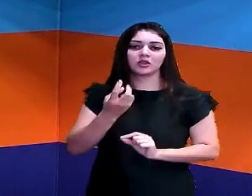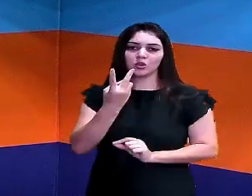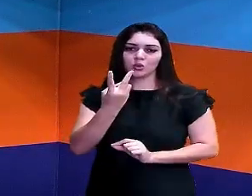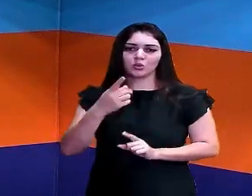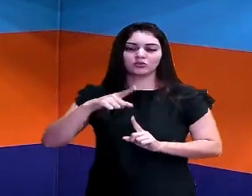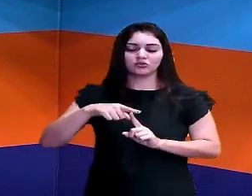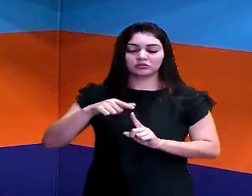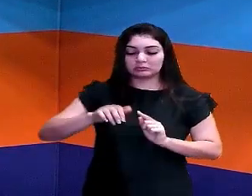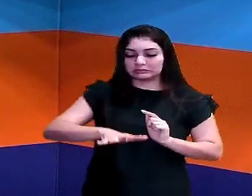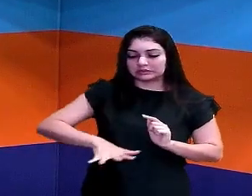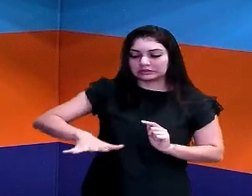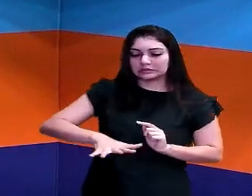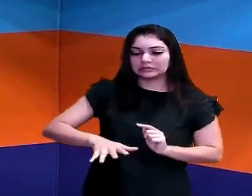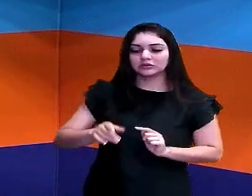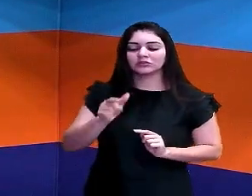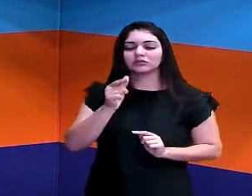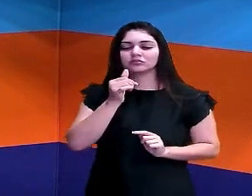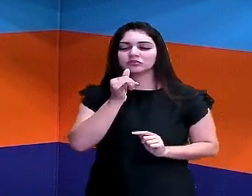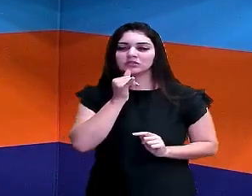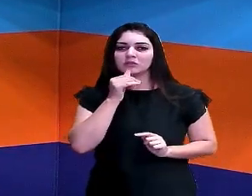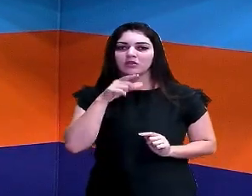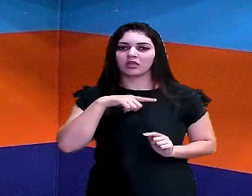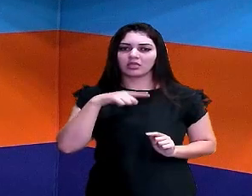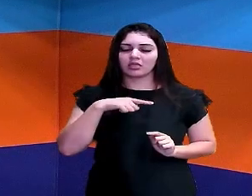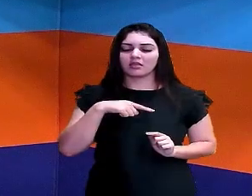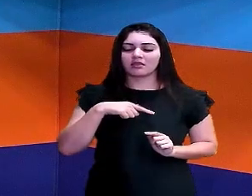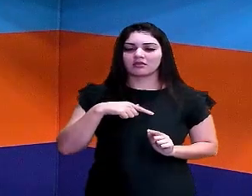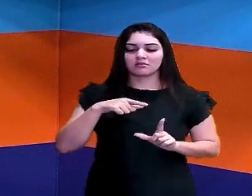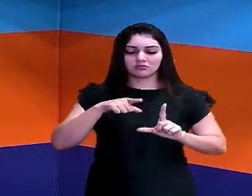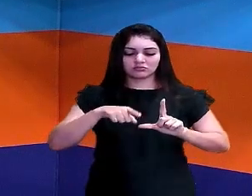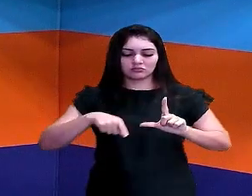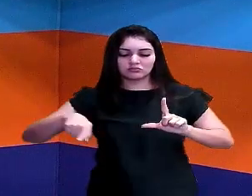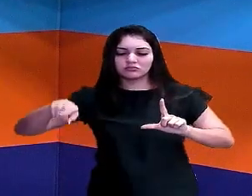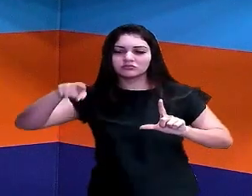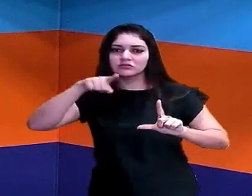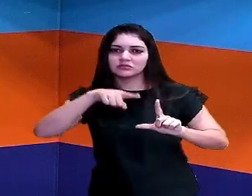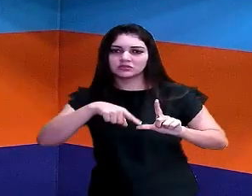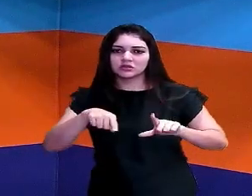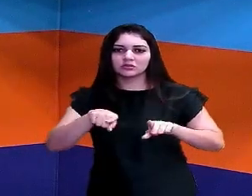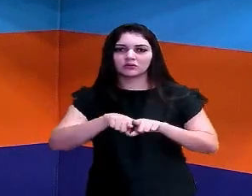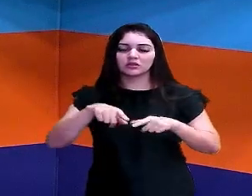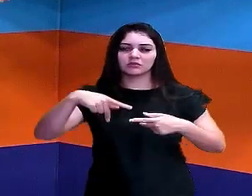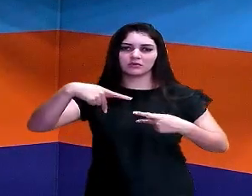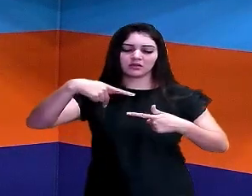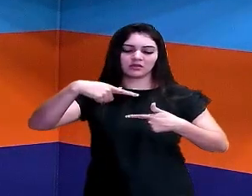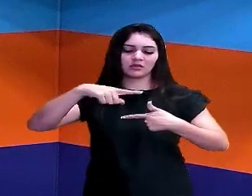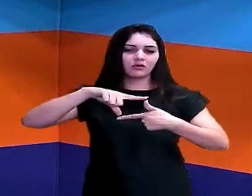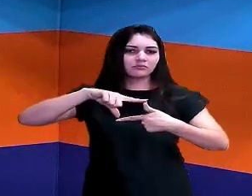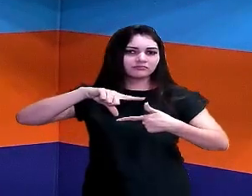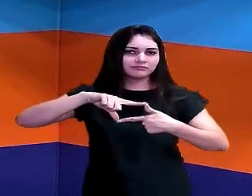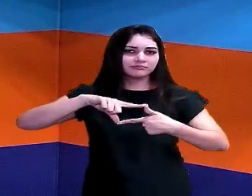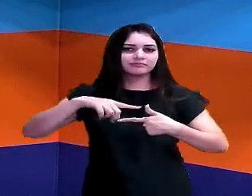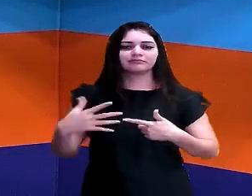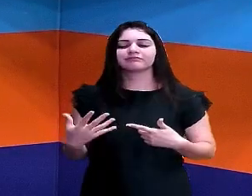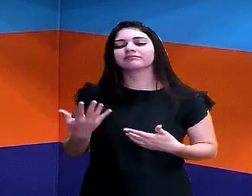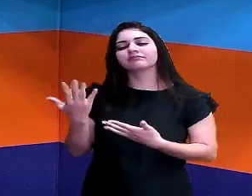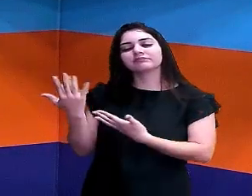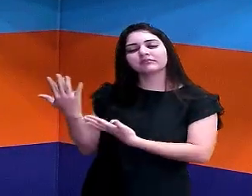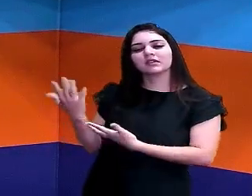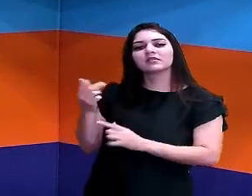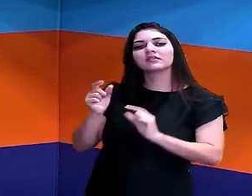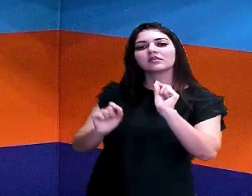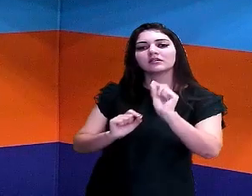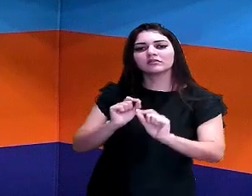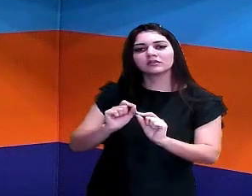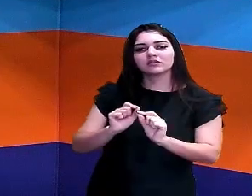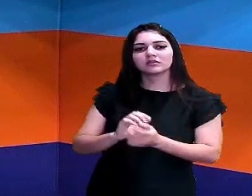né? Estou vendo círculos e estou vendo um retângulo, né? Essa daqui